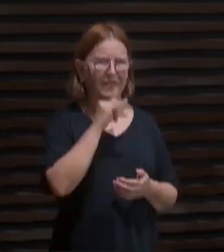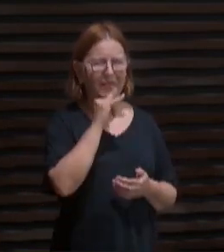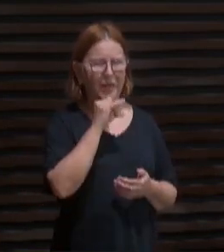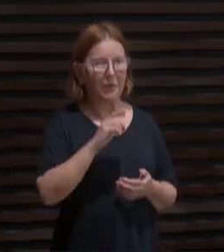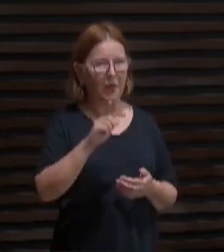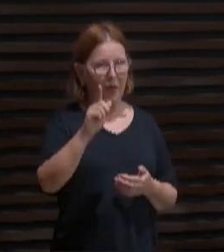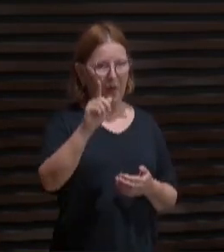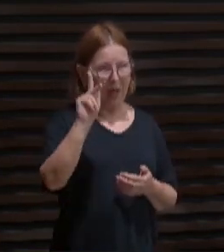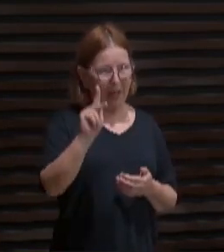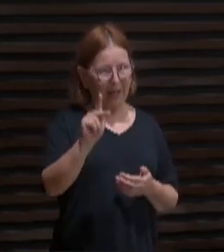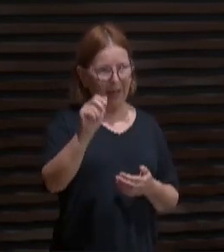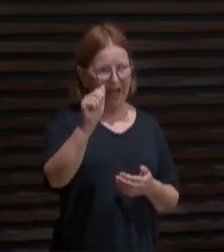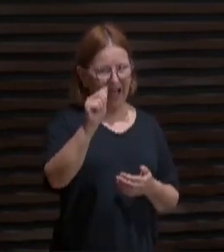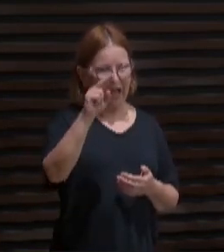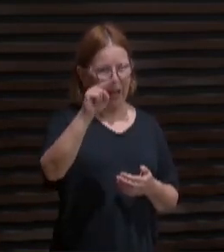genderqueer,